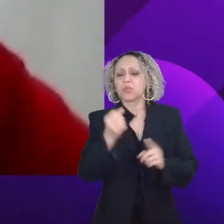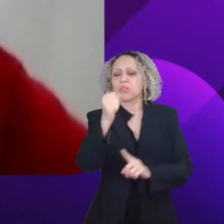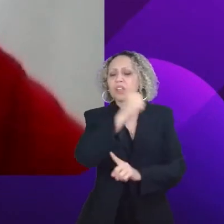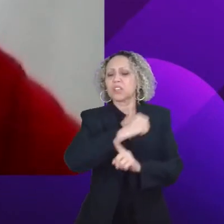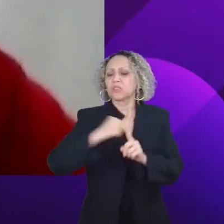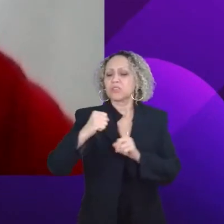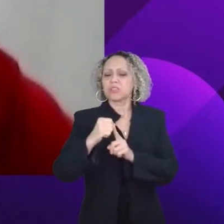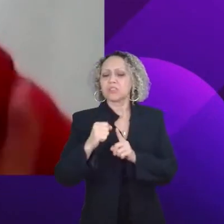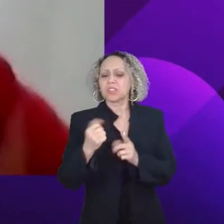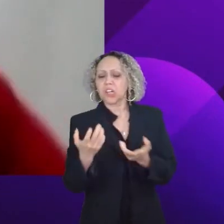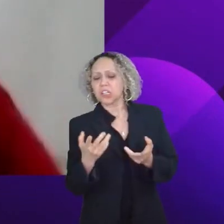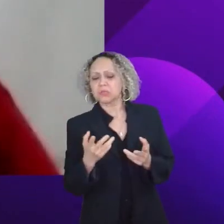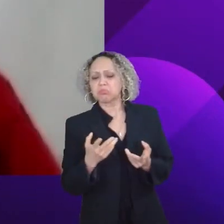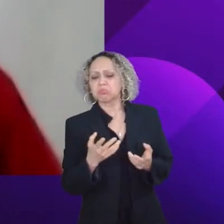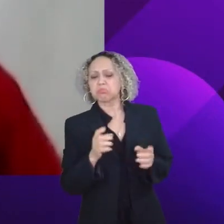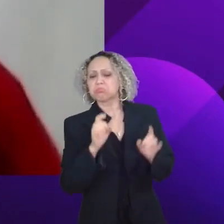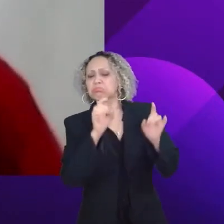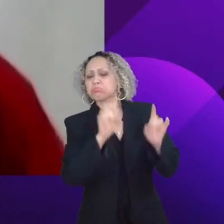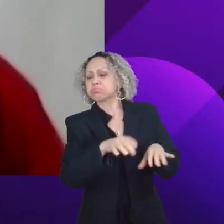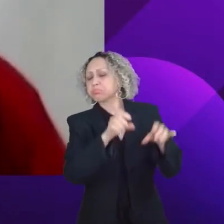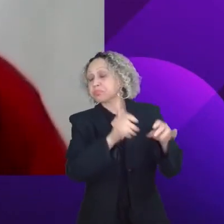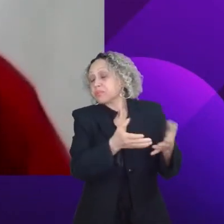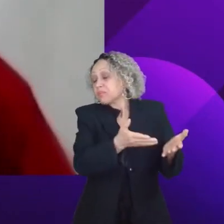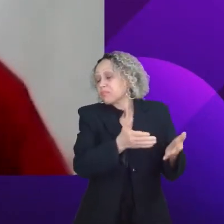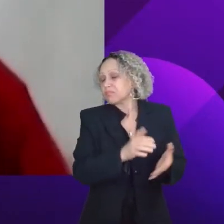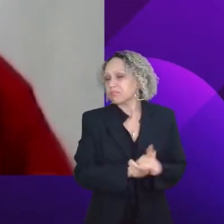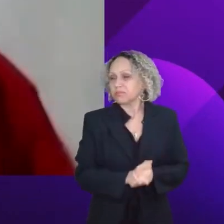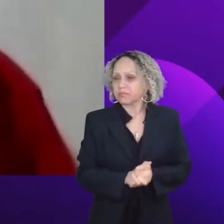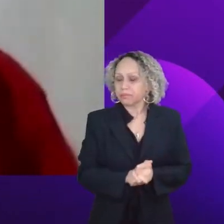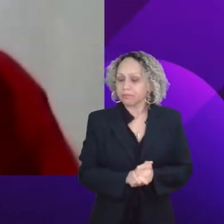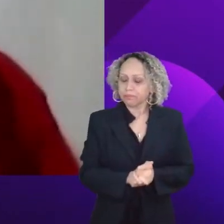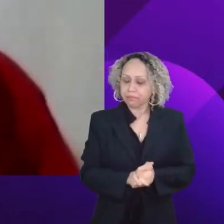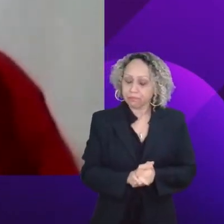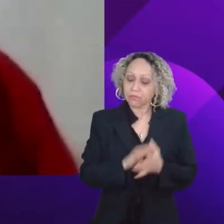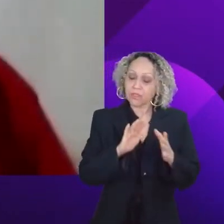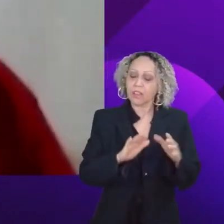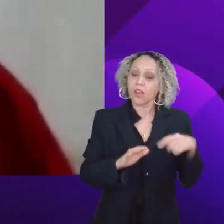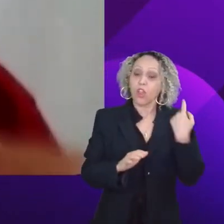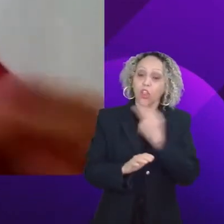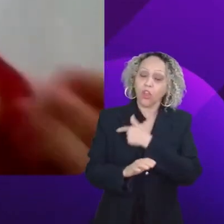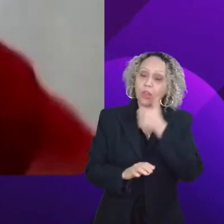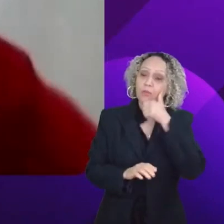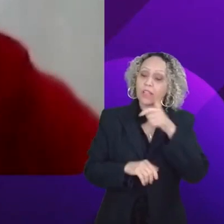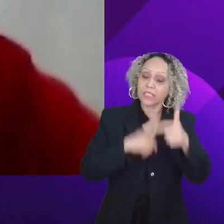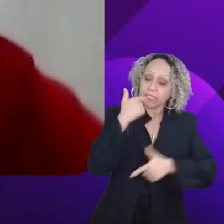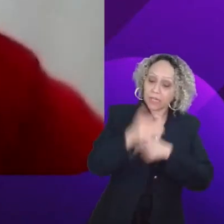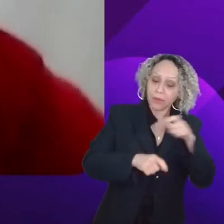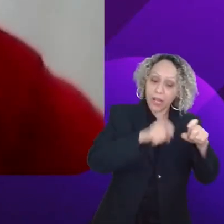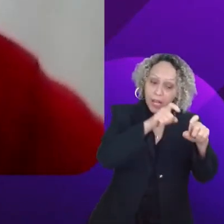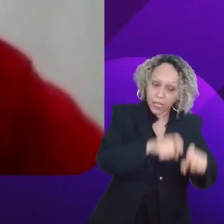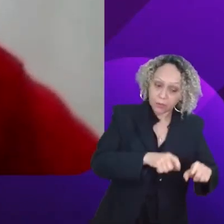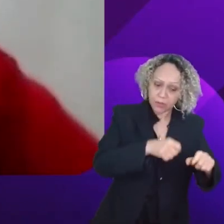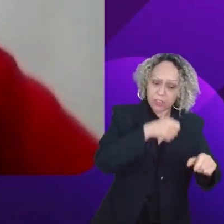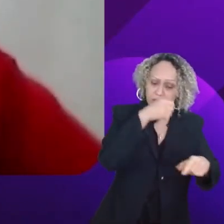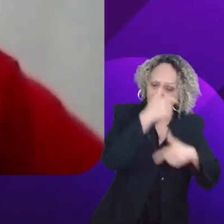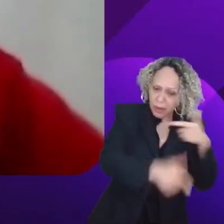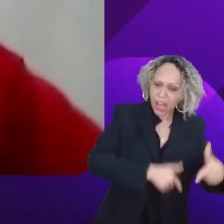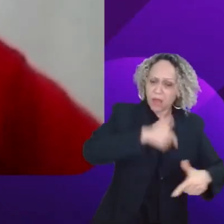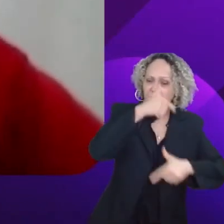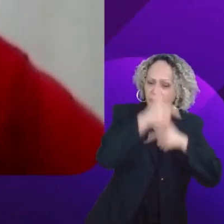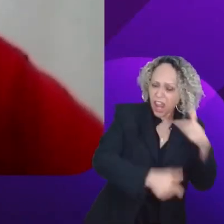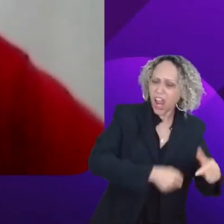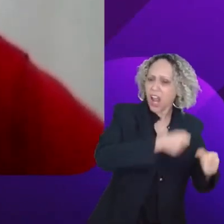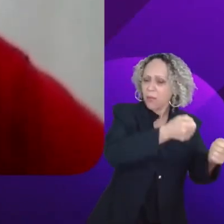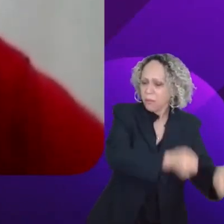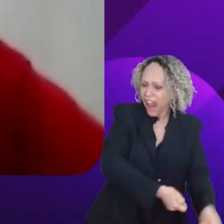mulheres camponesas que, além de cuidar da roça, além de cuidar da produção, além